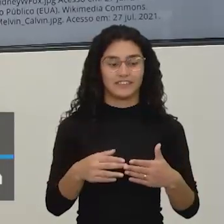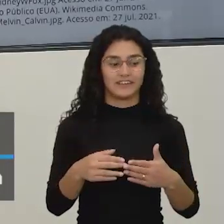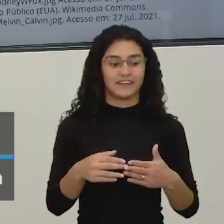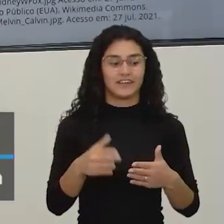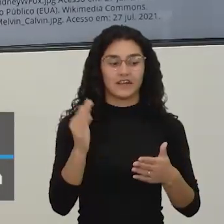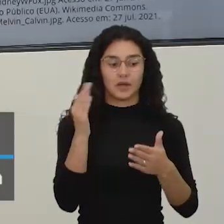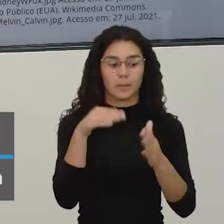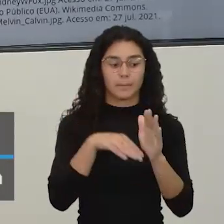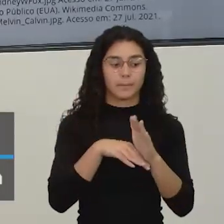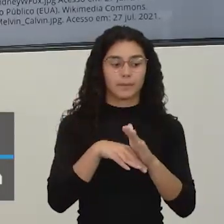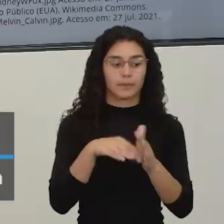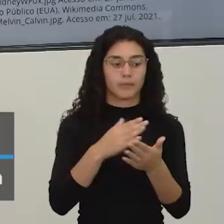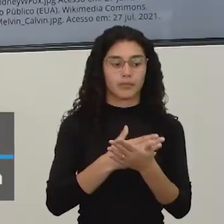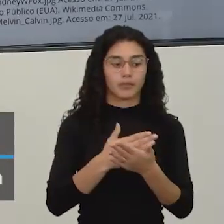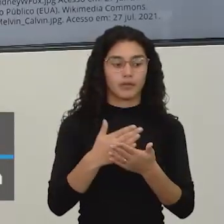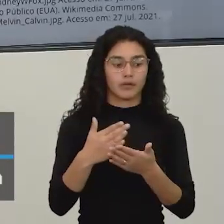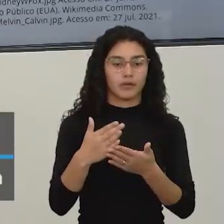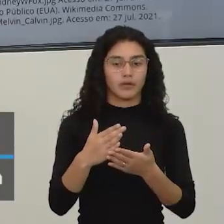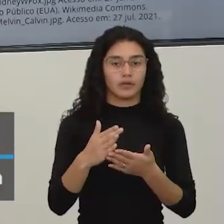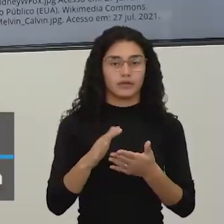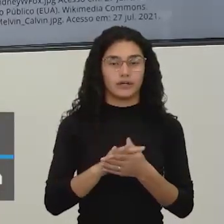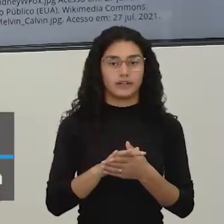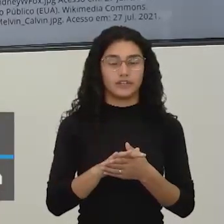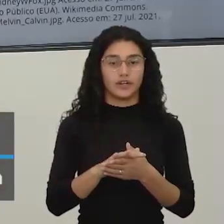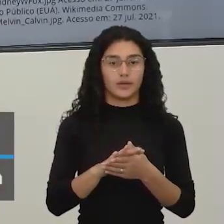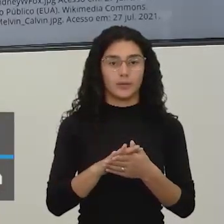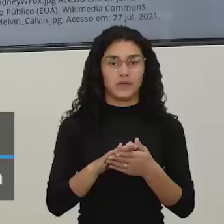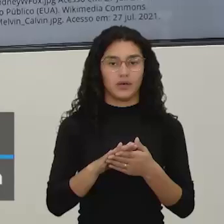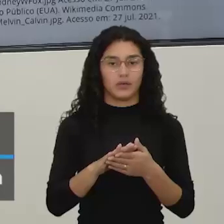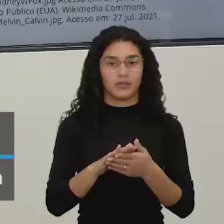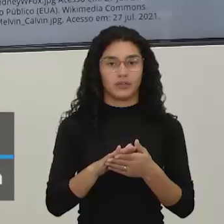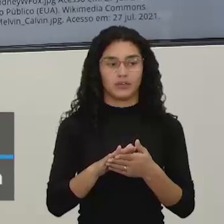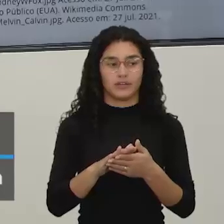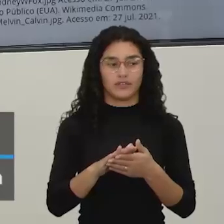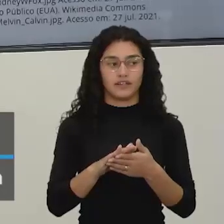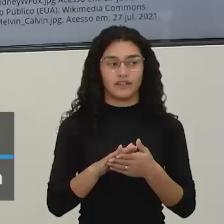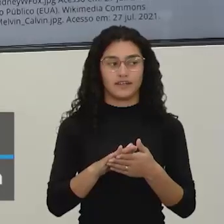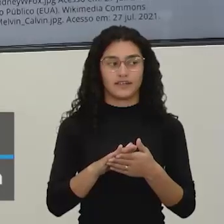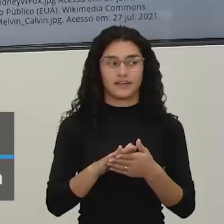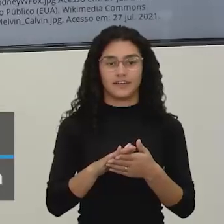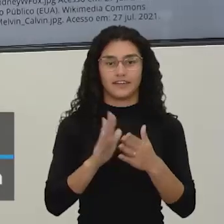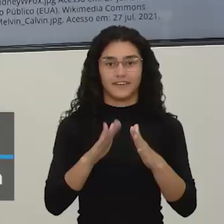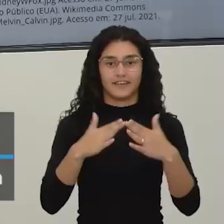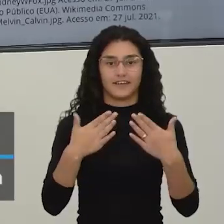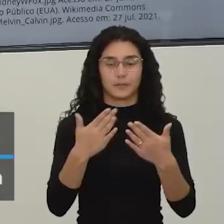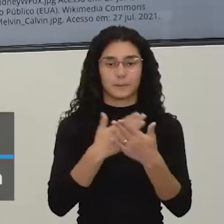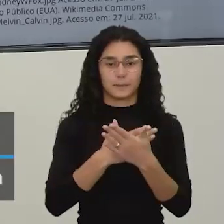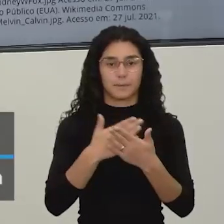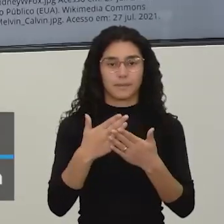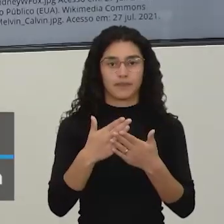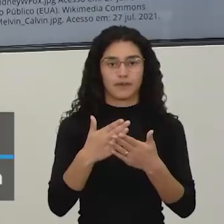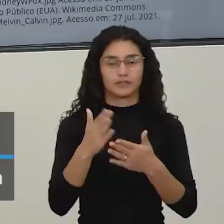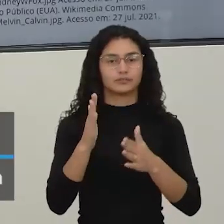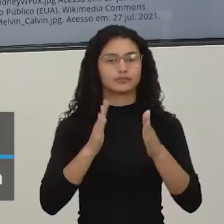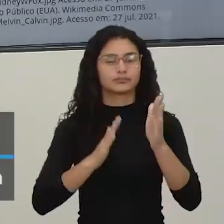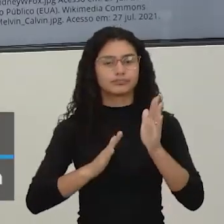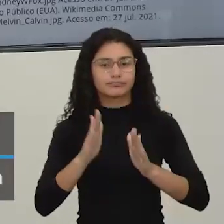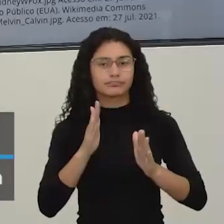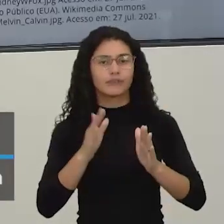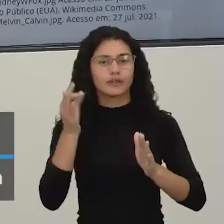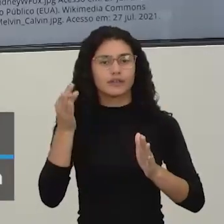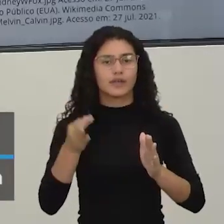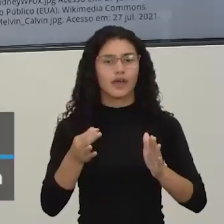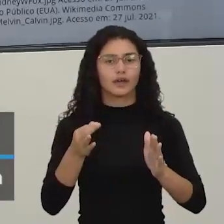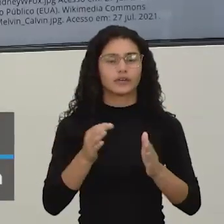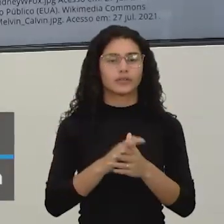2 cientistas. Eles não são tão conhecidos assim, mas são importantes também, justamente para a gente conseguir